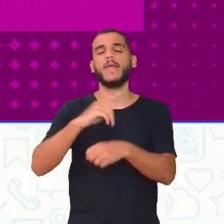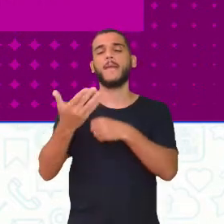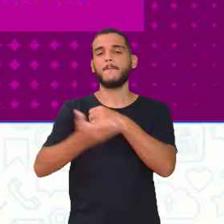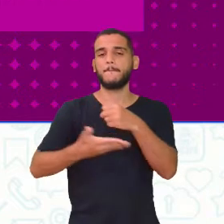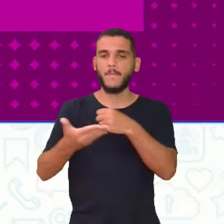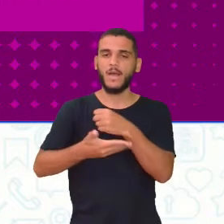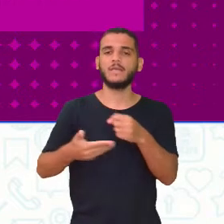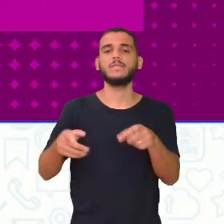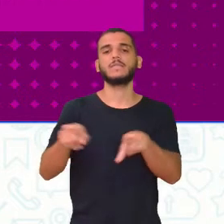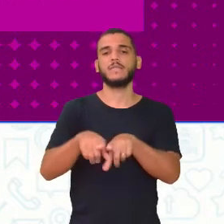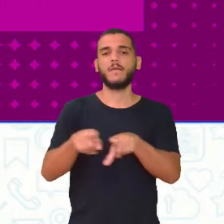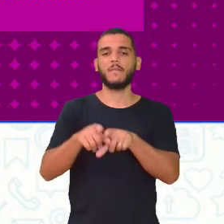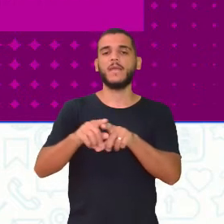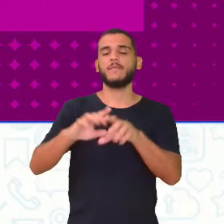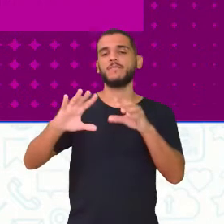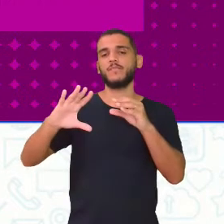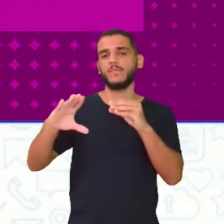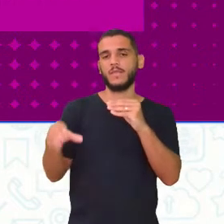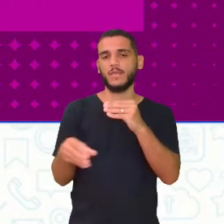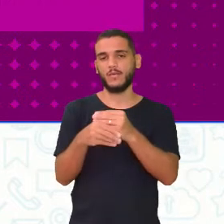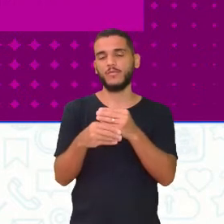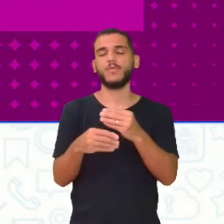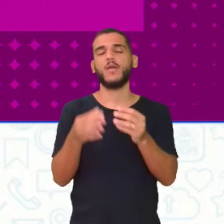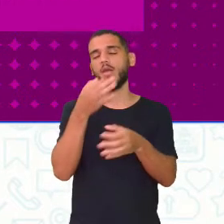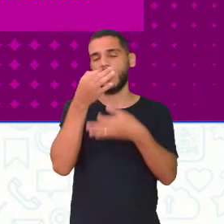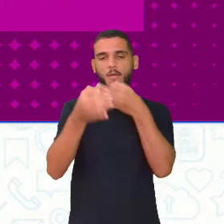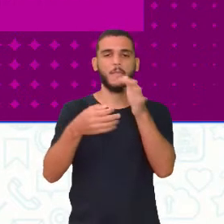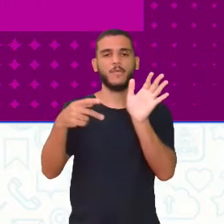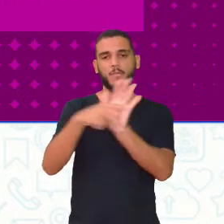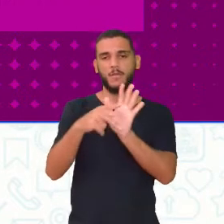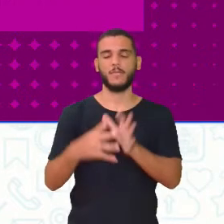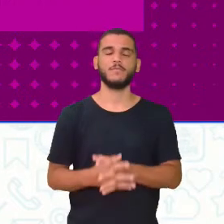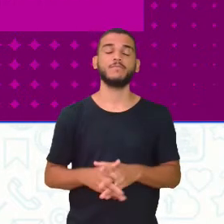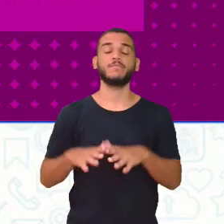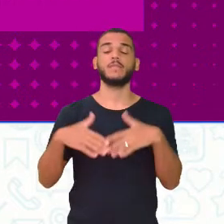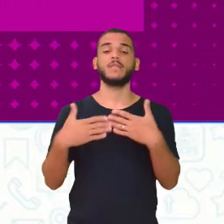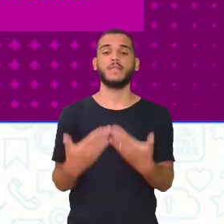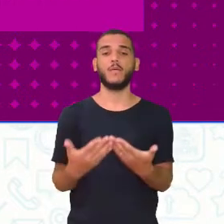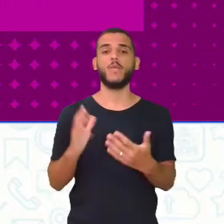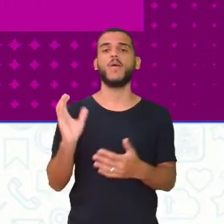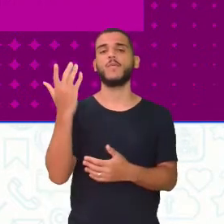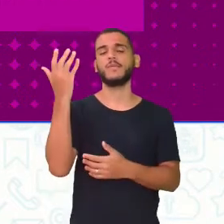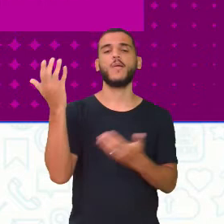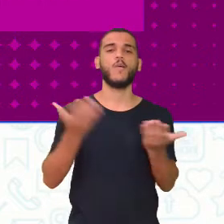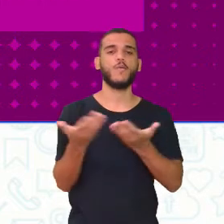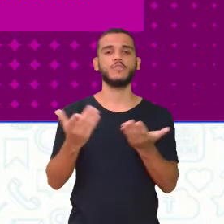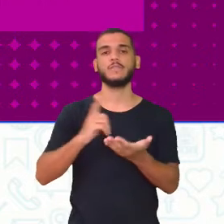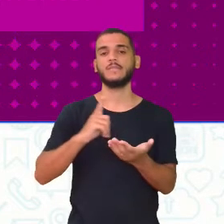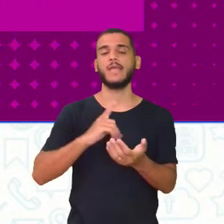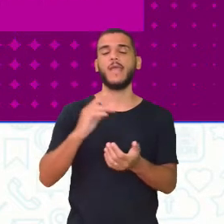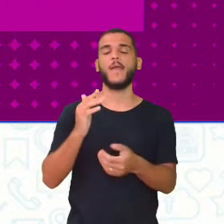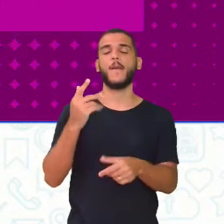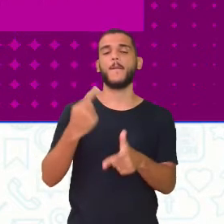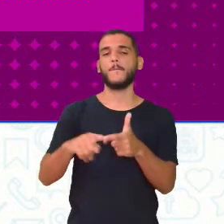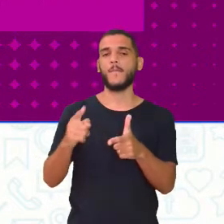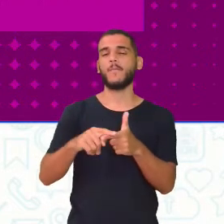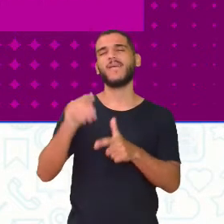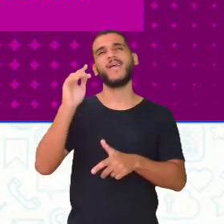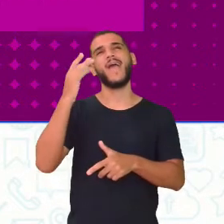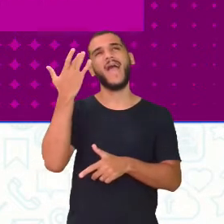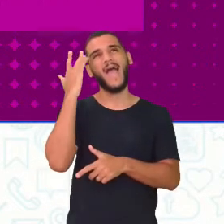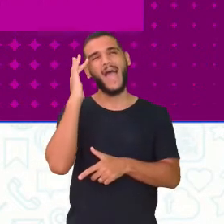corroborem com o seu argumento. É quando uma consequência, ou seja, alguma coisa que está acontecendo hoje, tem uma causa